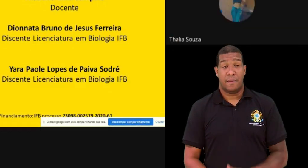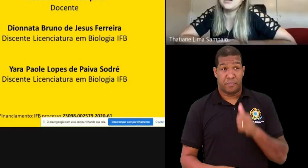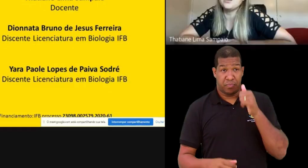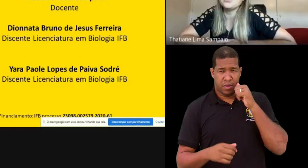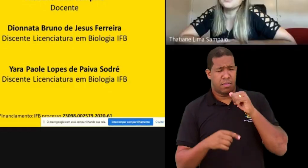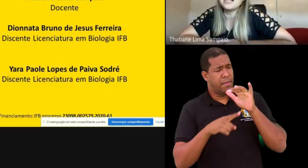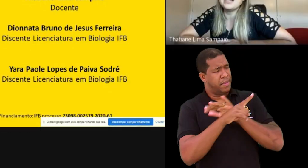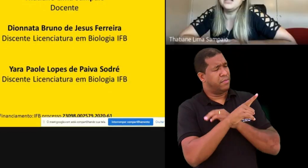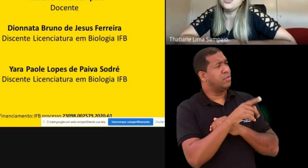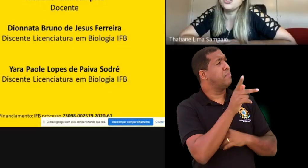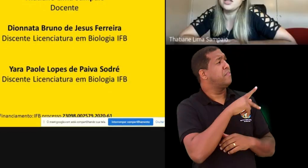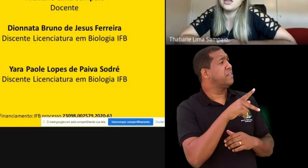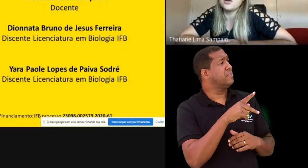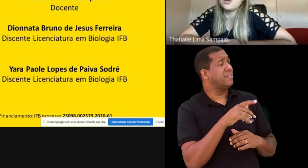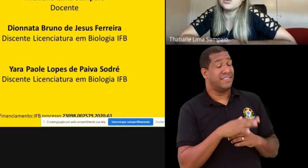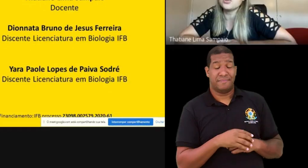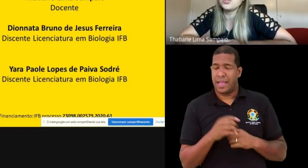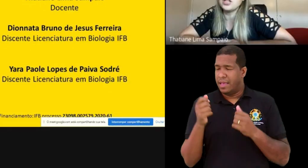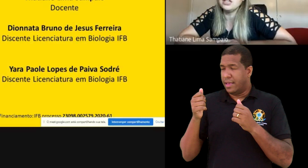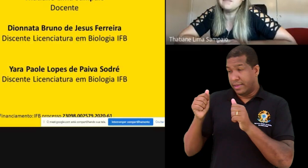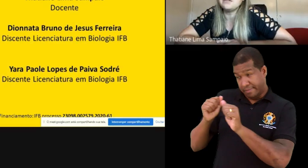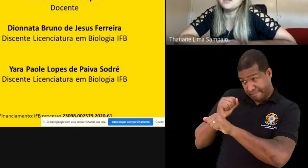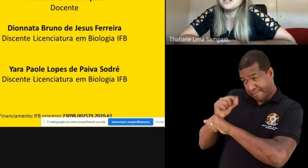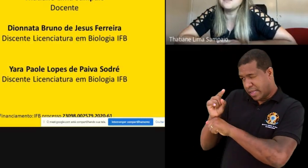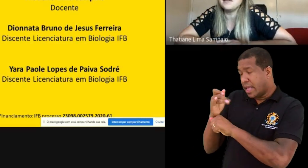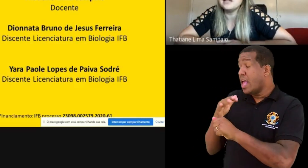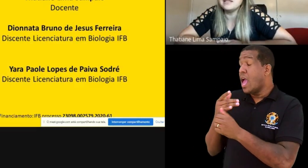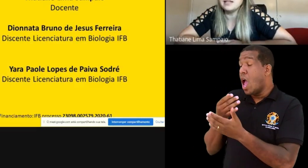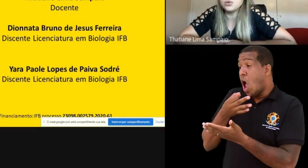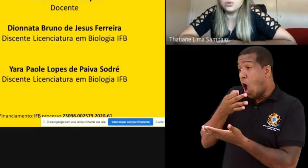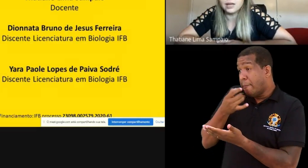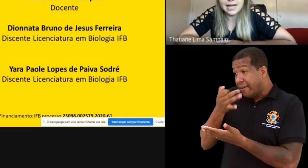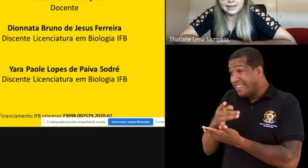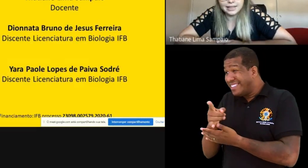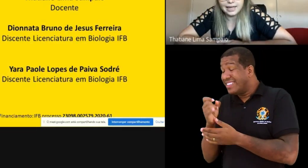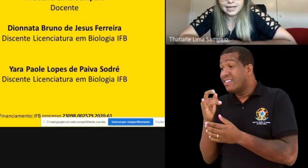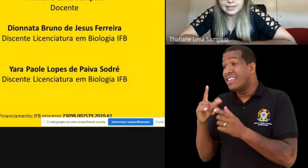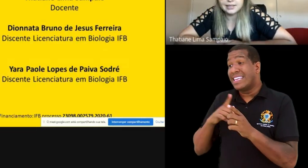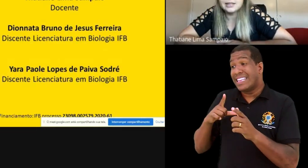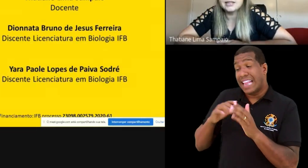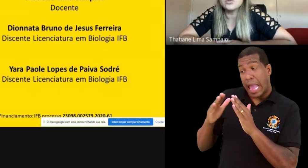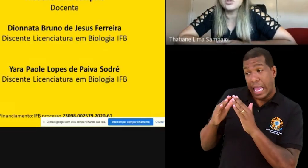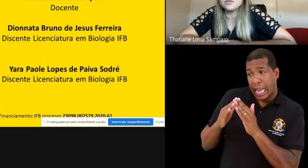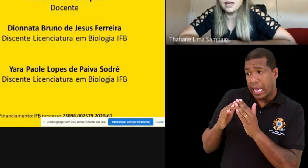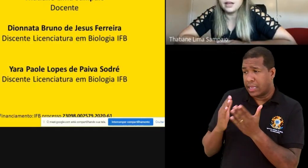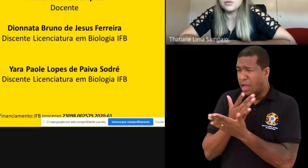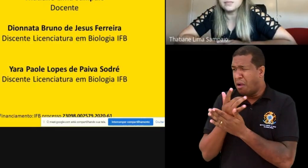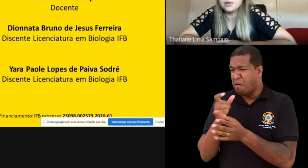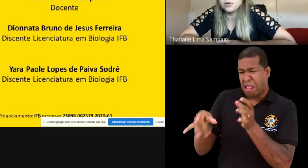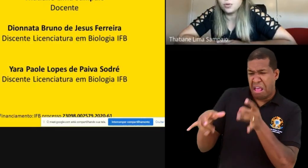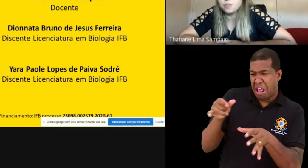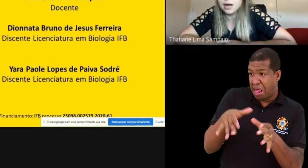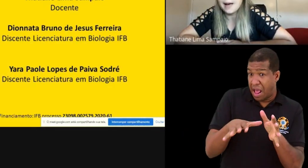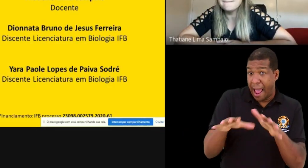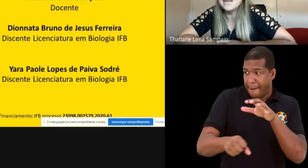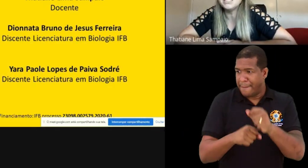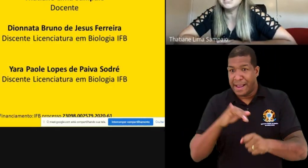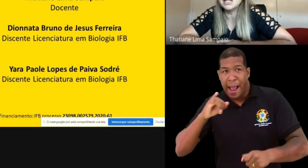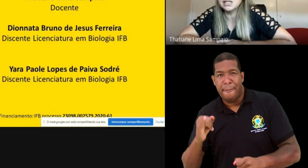Professora. O negócio da lente, o que eu estou sugerindo é para vocês verem se tem sucata em casa. Se não tiver, não se